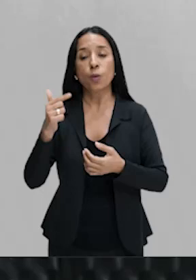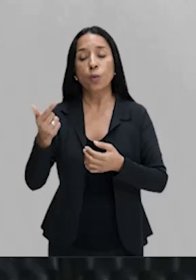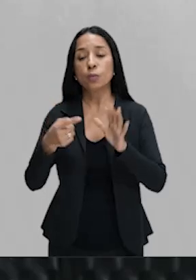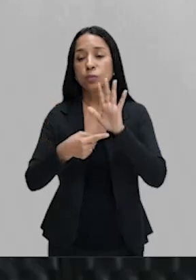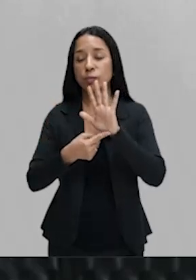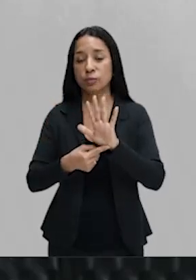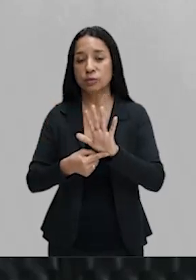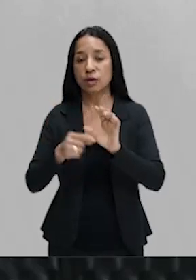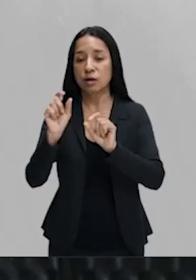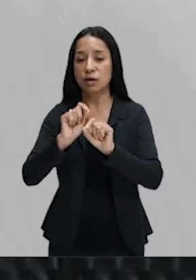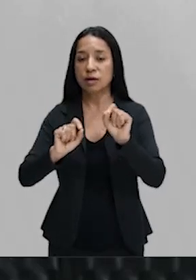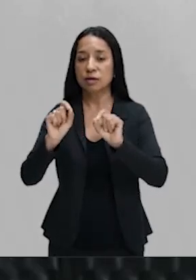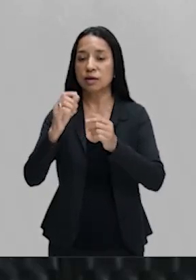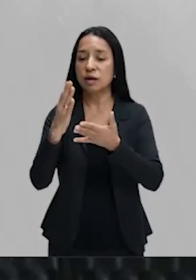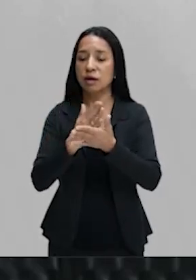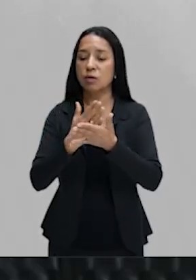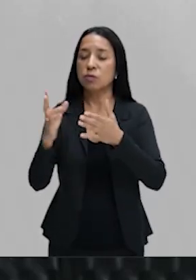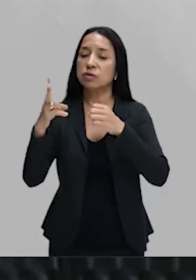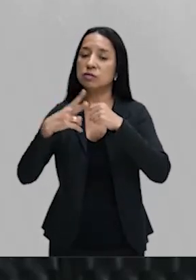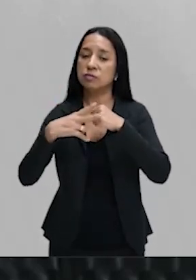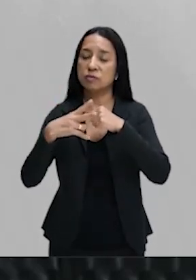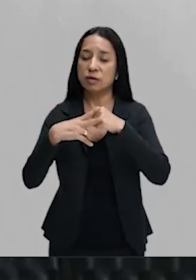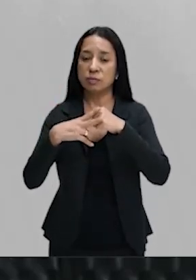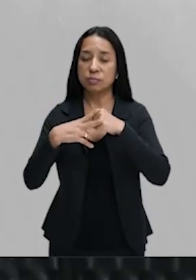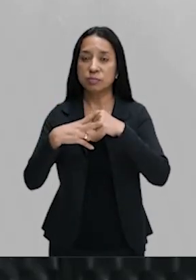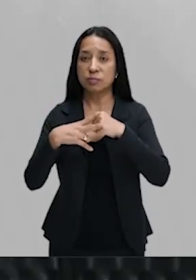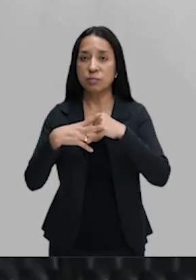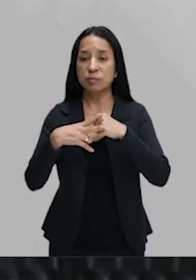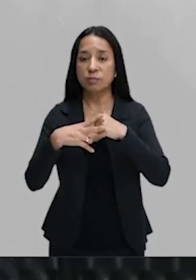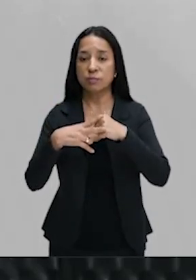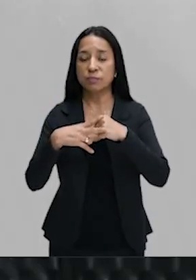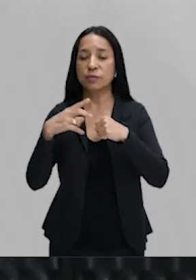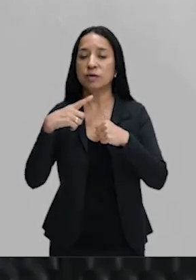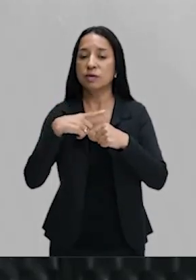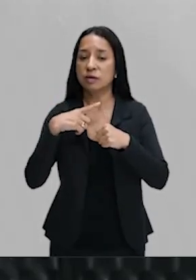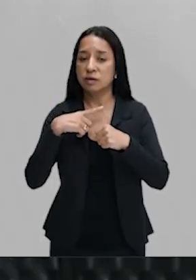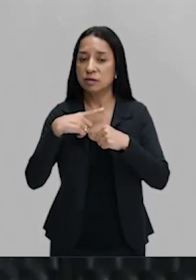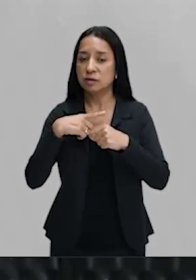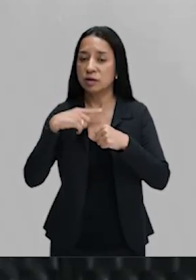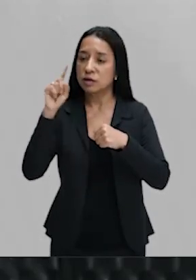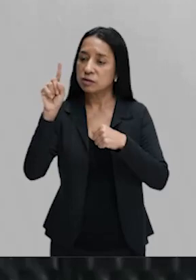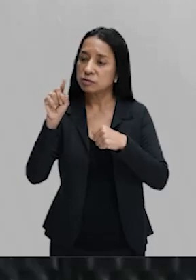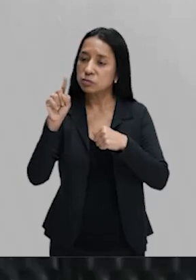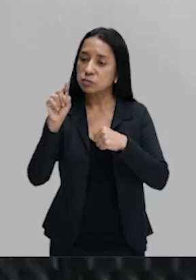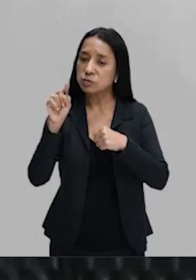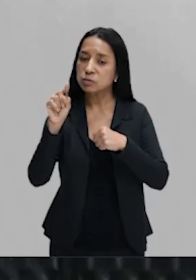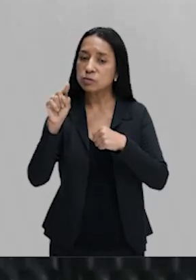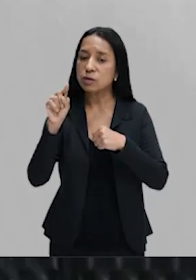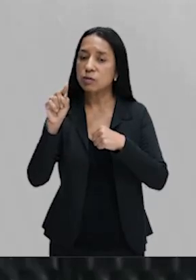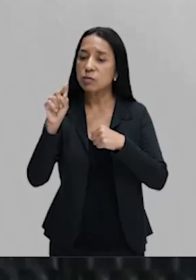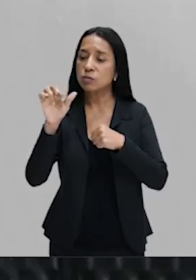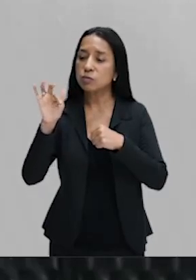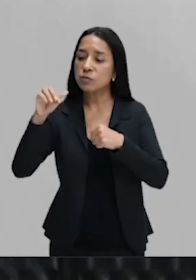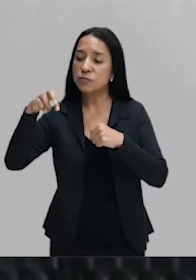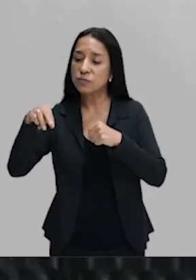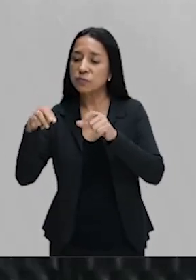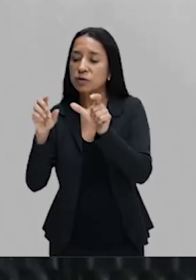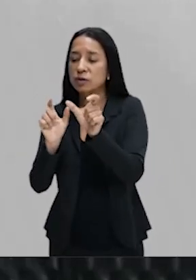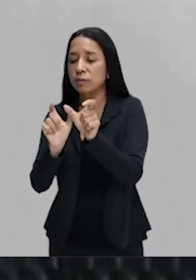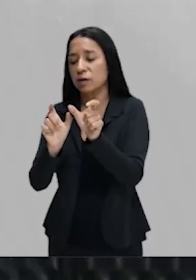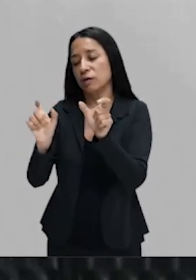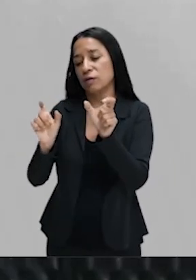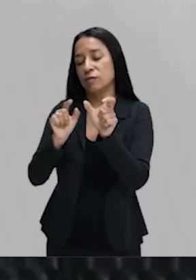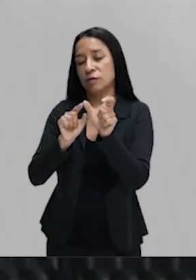vocês é que alguns verbos, tá, têm a acentuação no final. Na sua maioria,